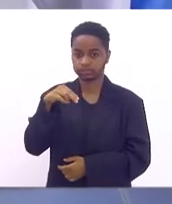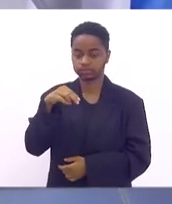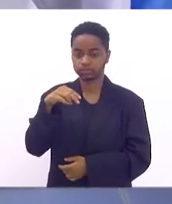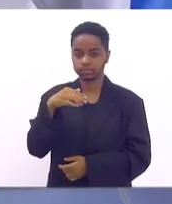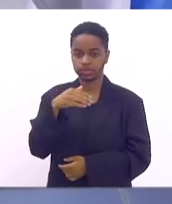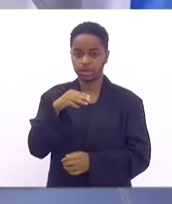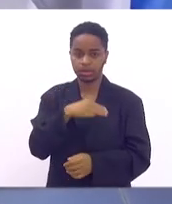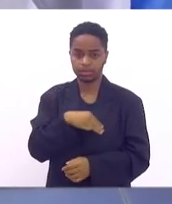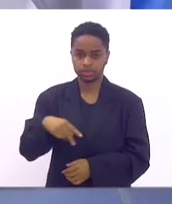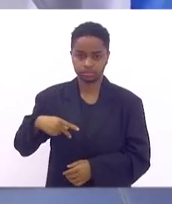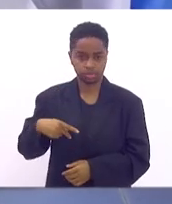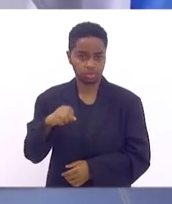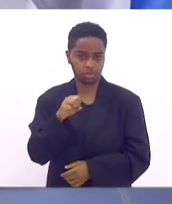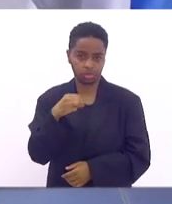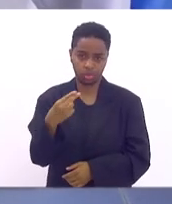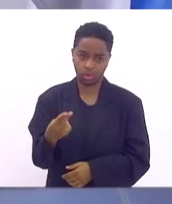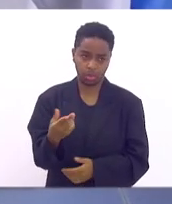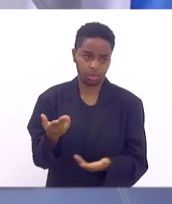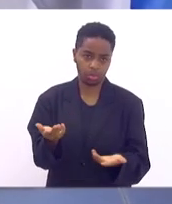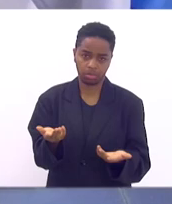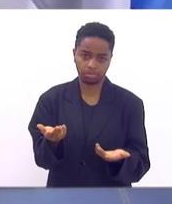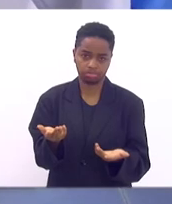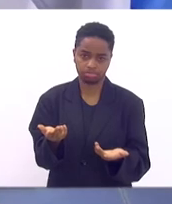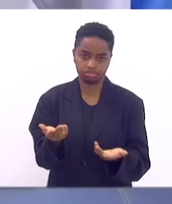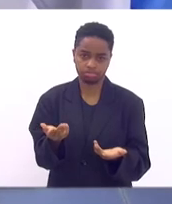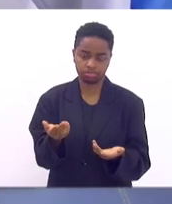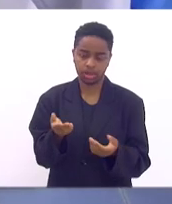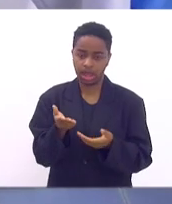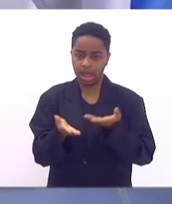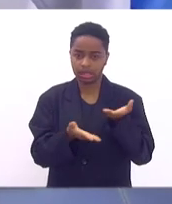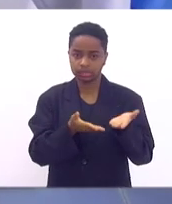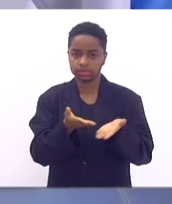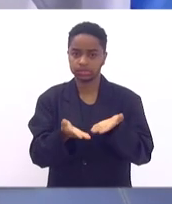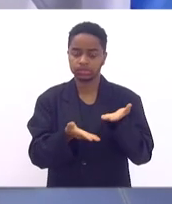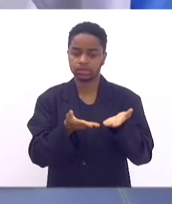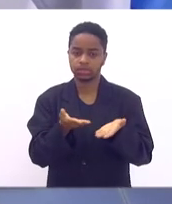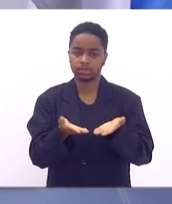Público, seja lá no núcleo de assistência